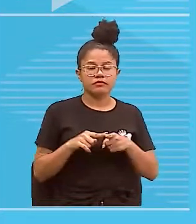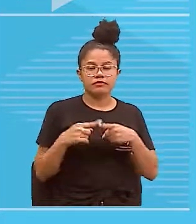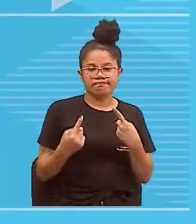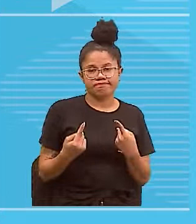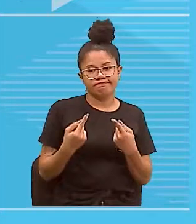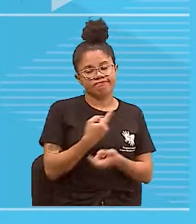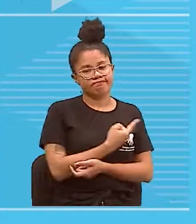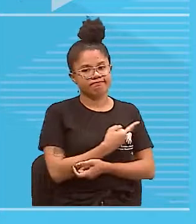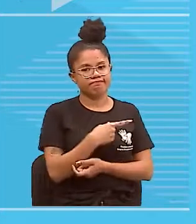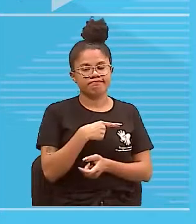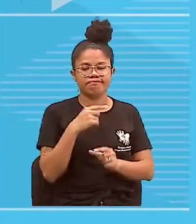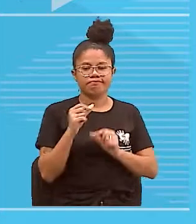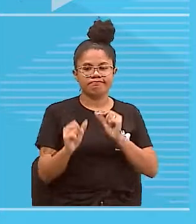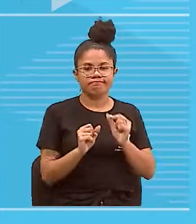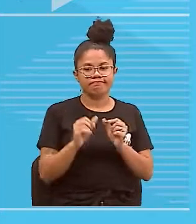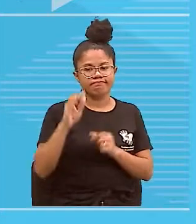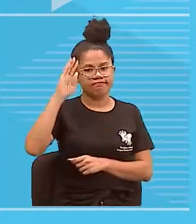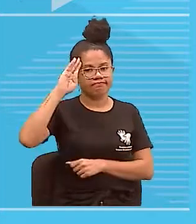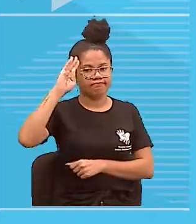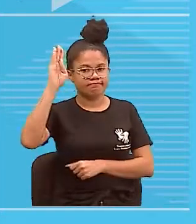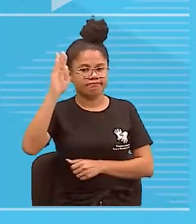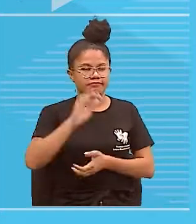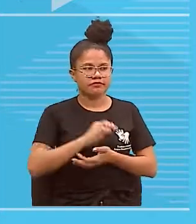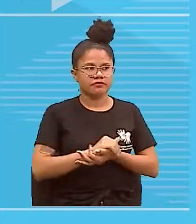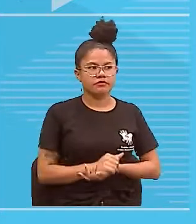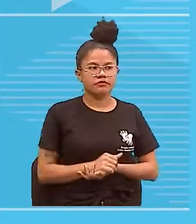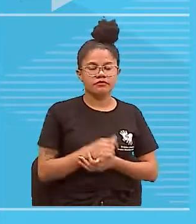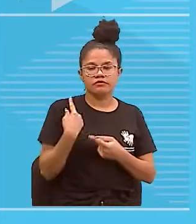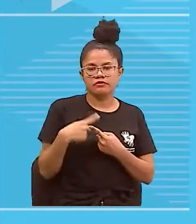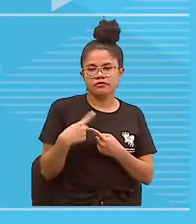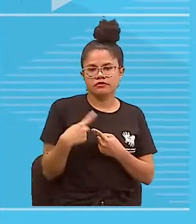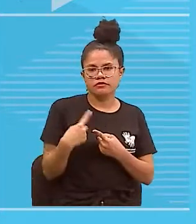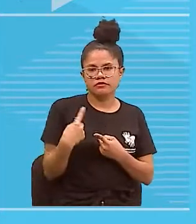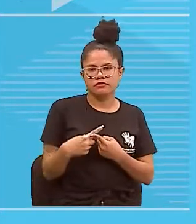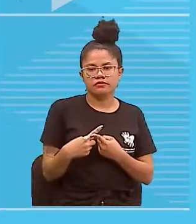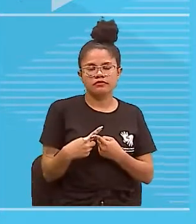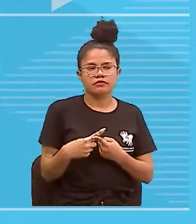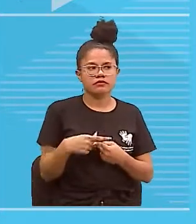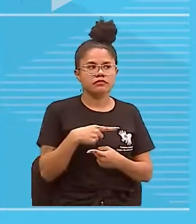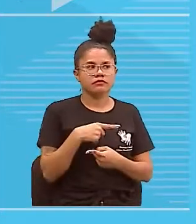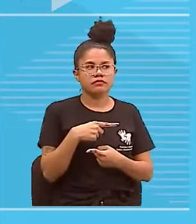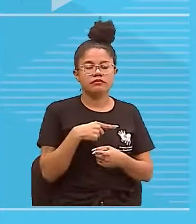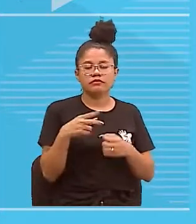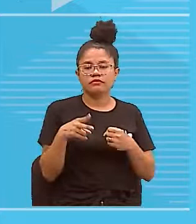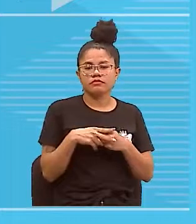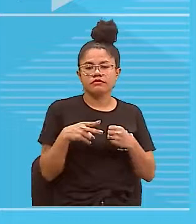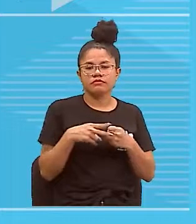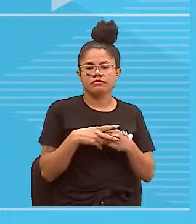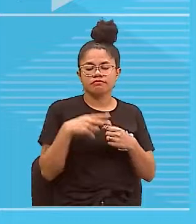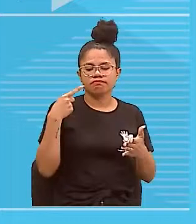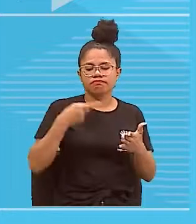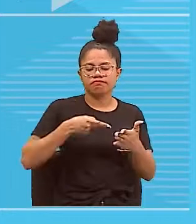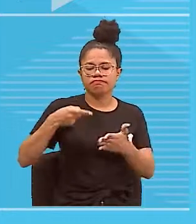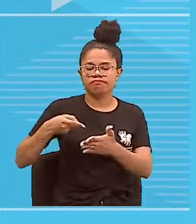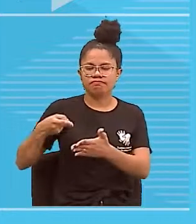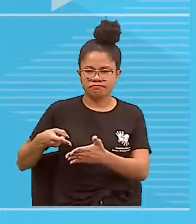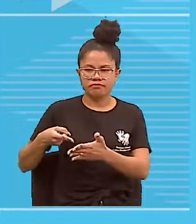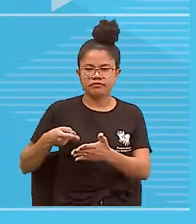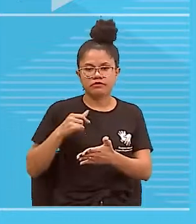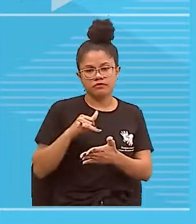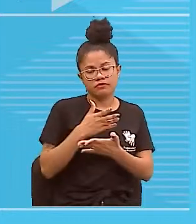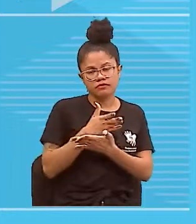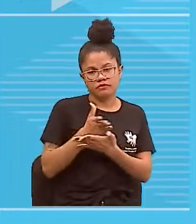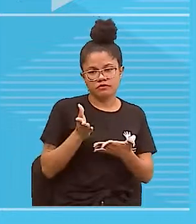subjuntivo ele aparece aqui principalmente porque é a base para formar o imperativo quando a gente dá uma